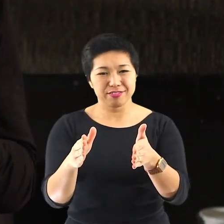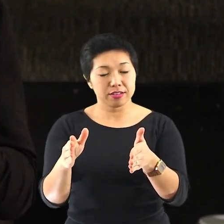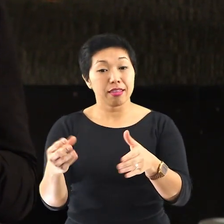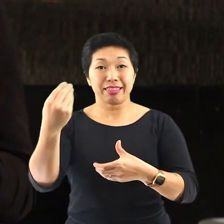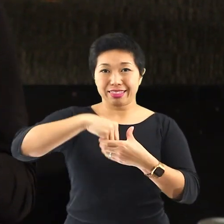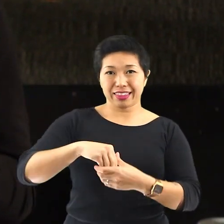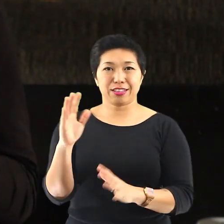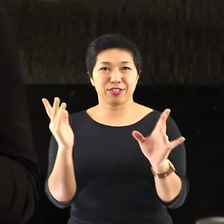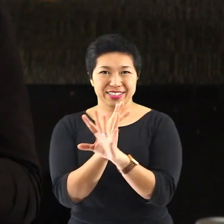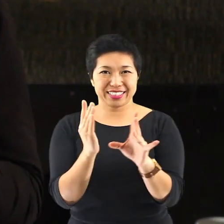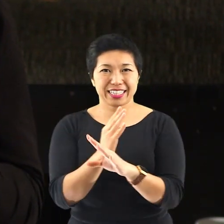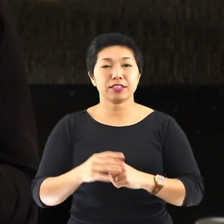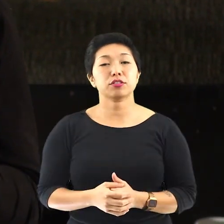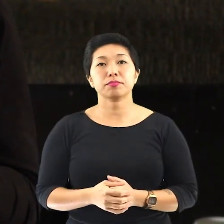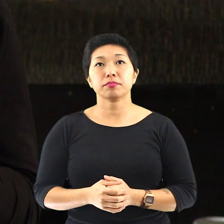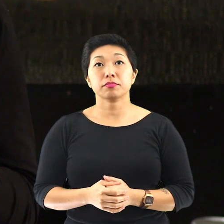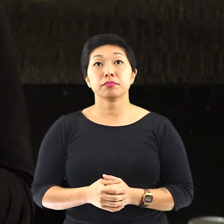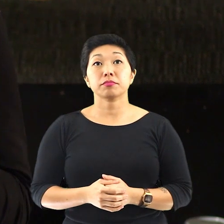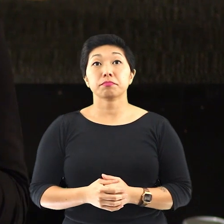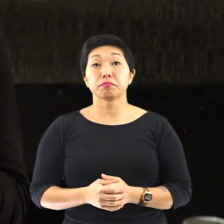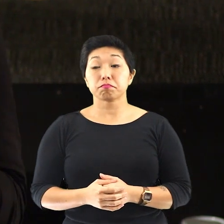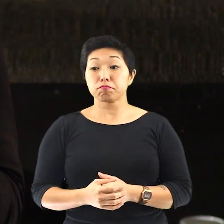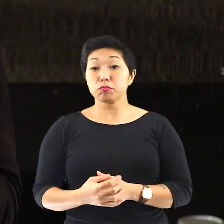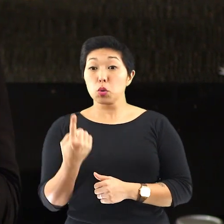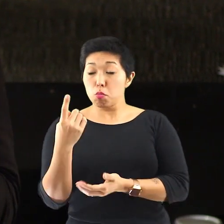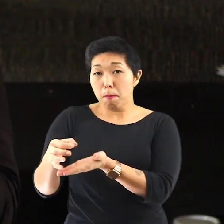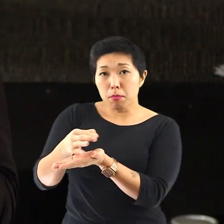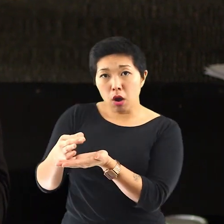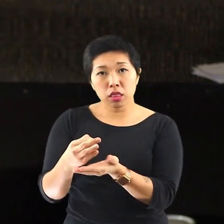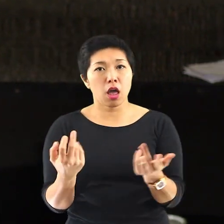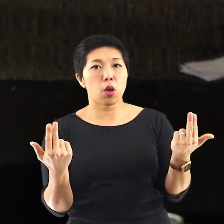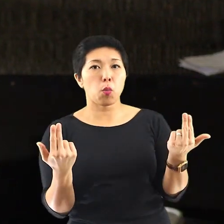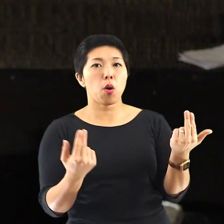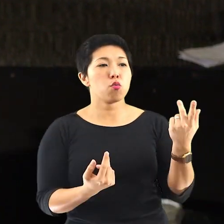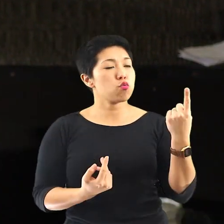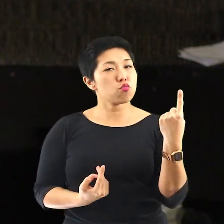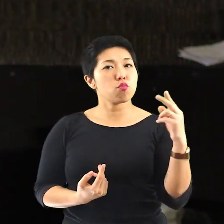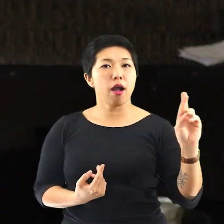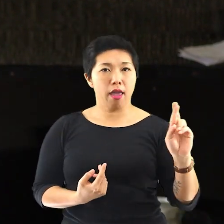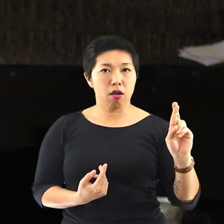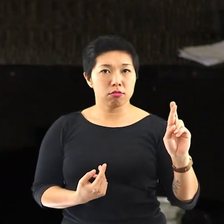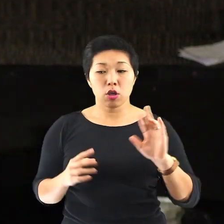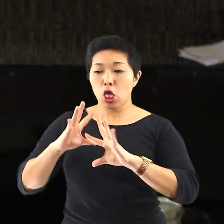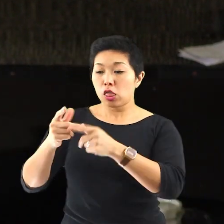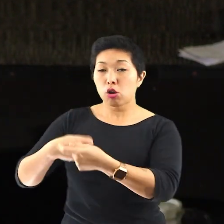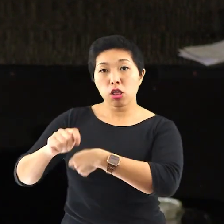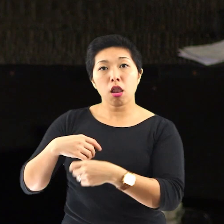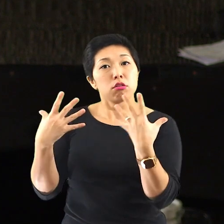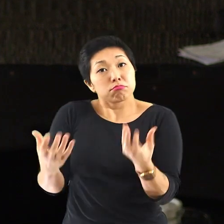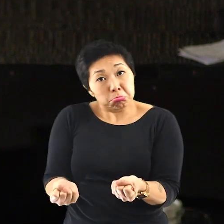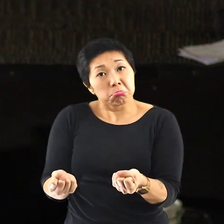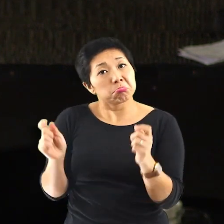todos conhecem esse nome, e um mumbuca é igual a R$1, que é aceito no comércio local